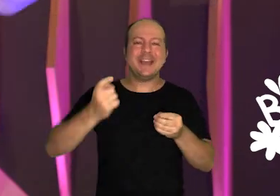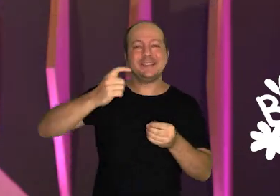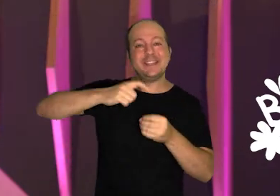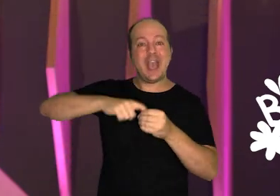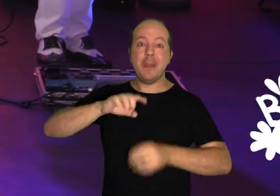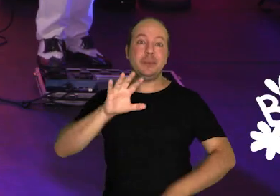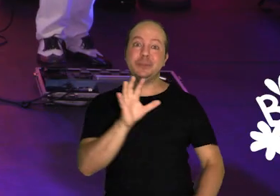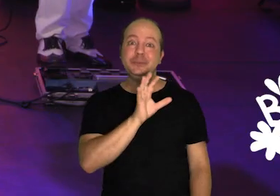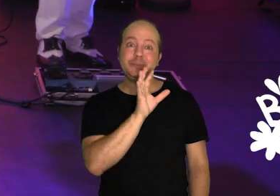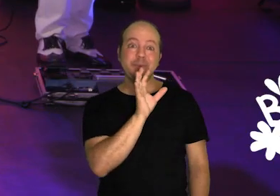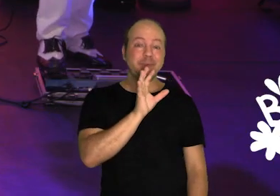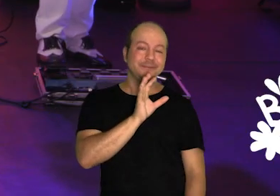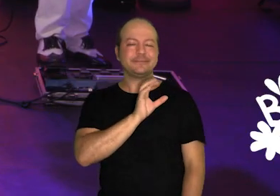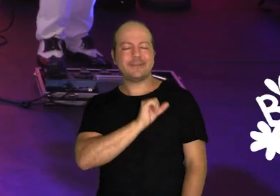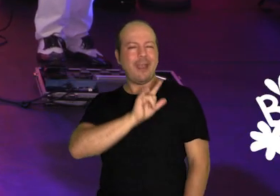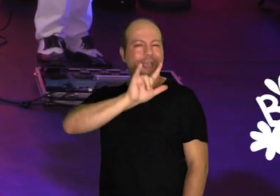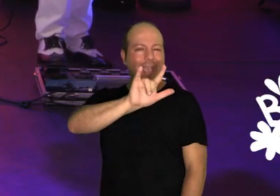voltar, que eu te amo,